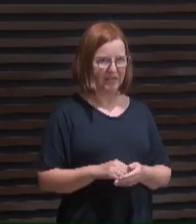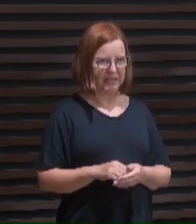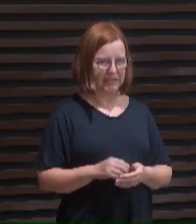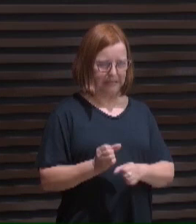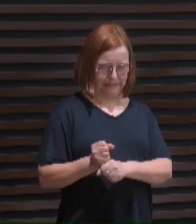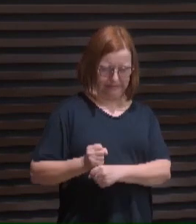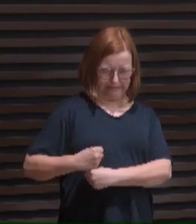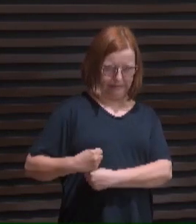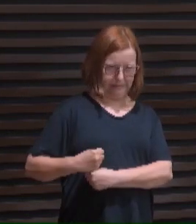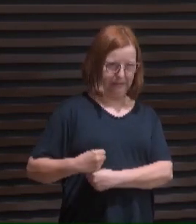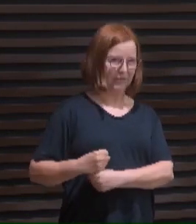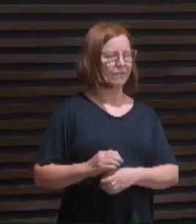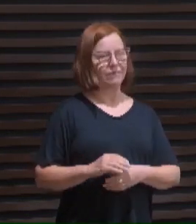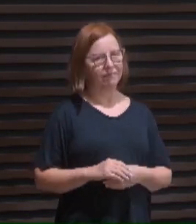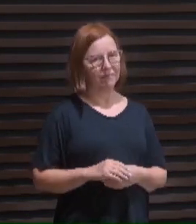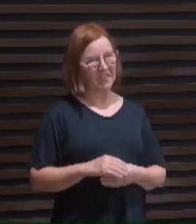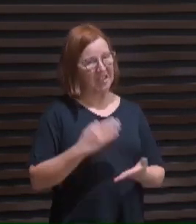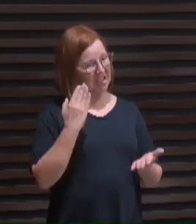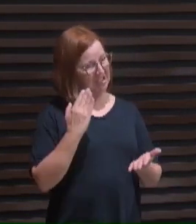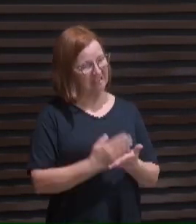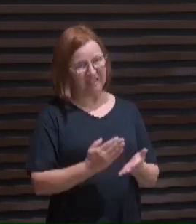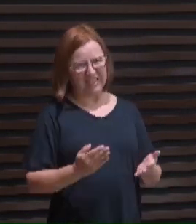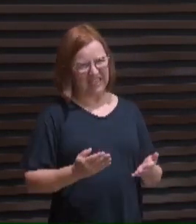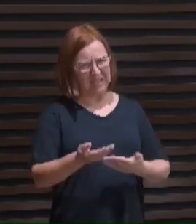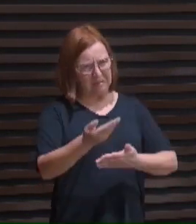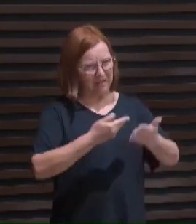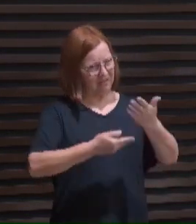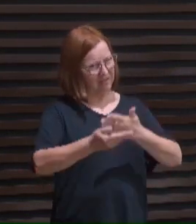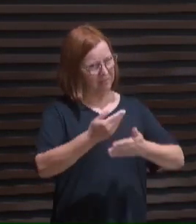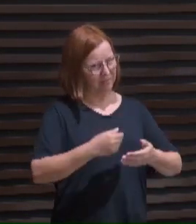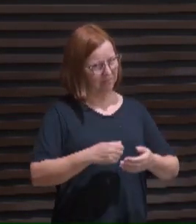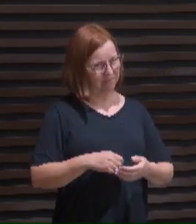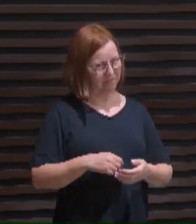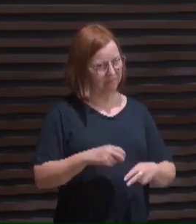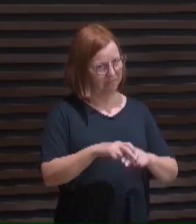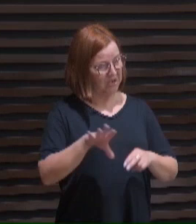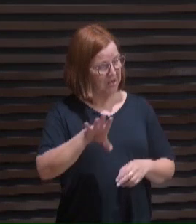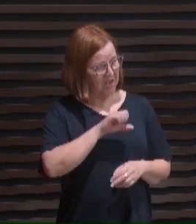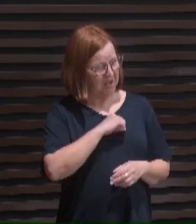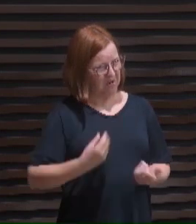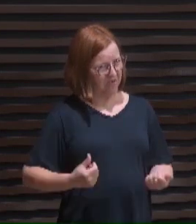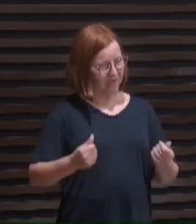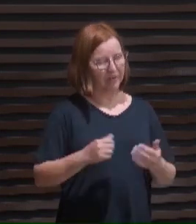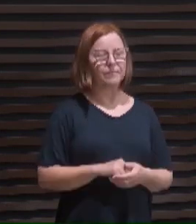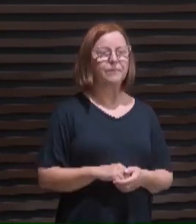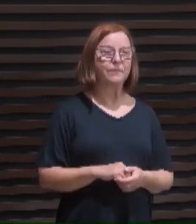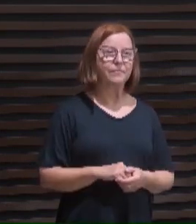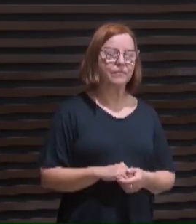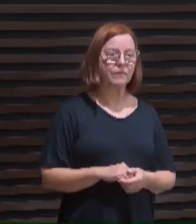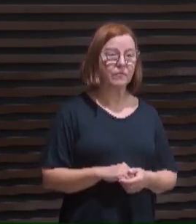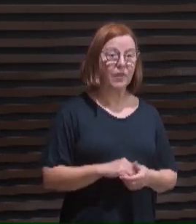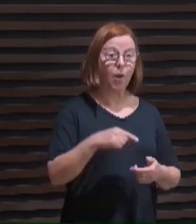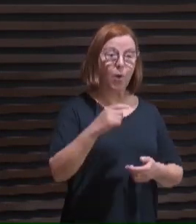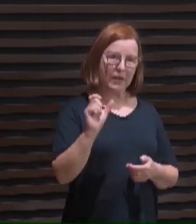vida. Acaba com os relacionamentos. Esse é um tempo. A outra palavra